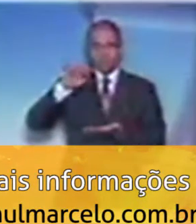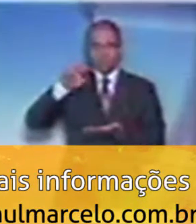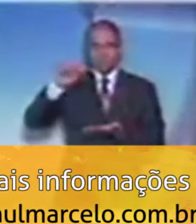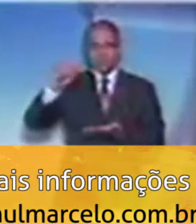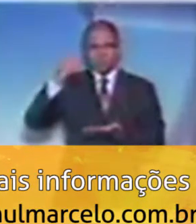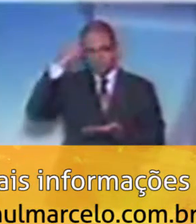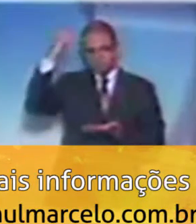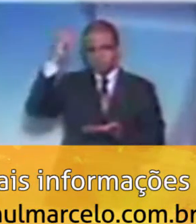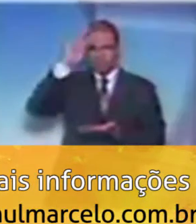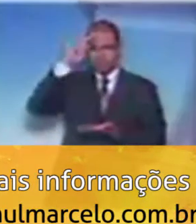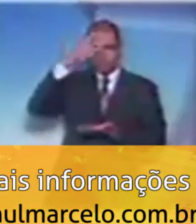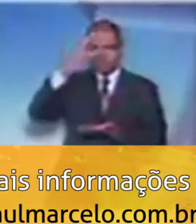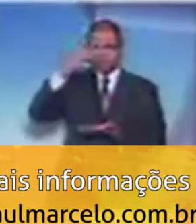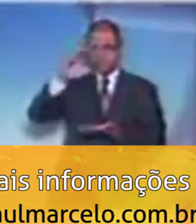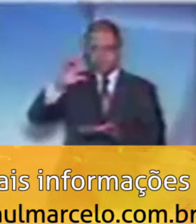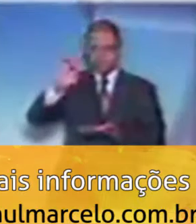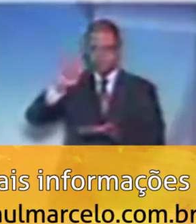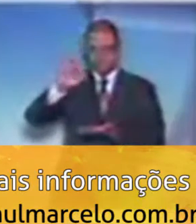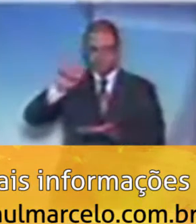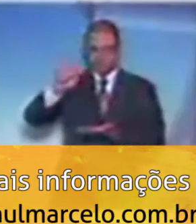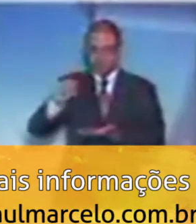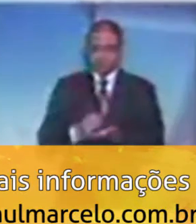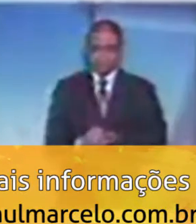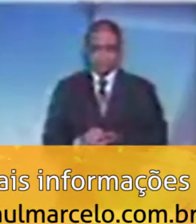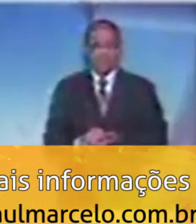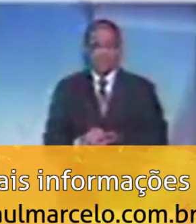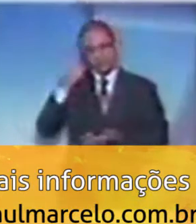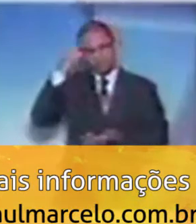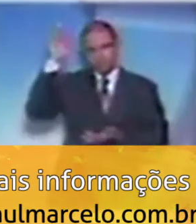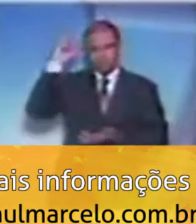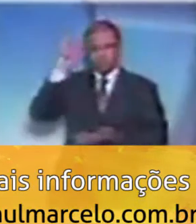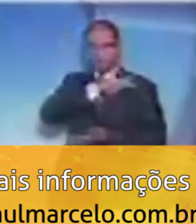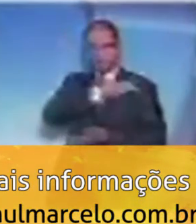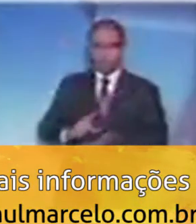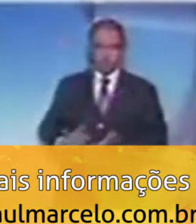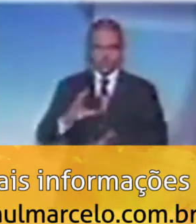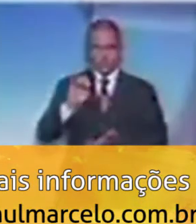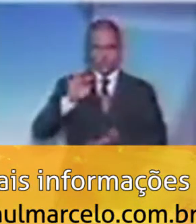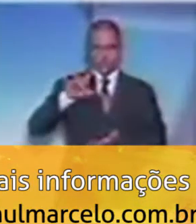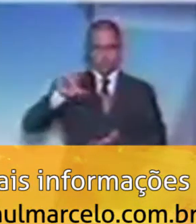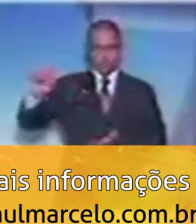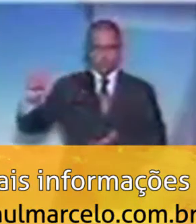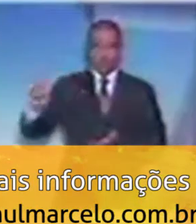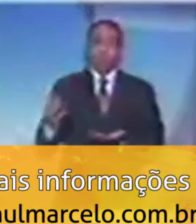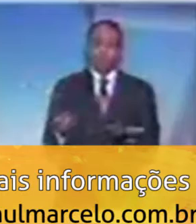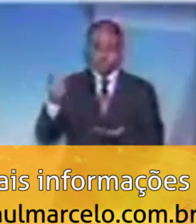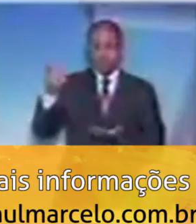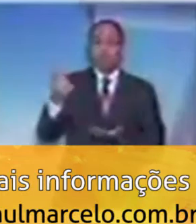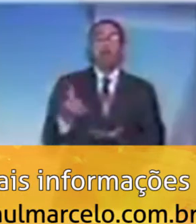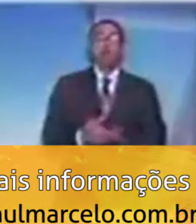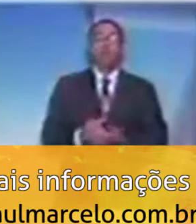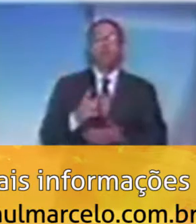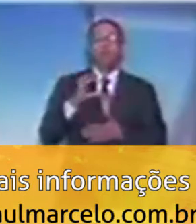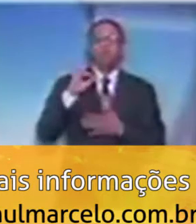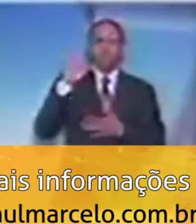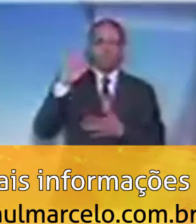o famoso PC Farias, do escândalo do ex-presidente que caiu, Fernando Collor de Mello. É ele que está lá hoje capitaneando essa questão.